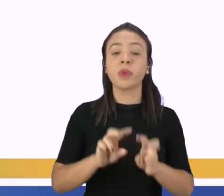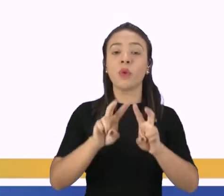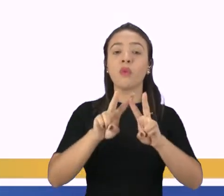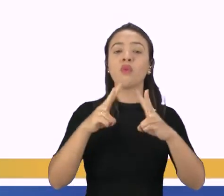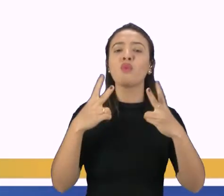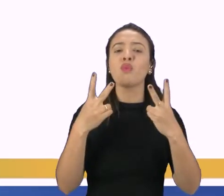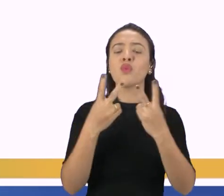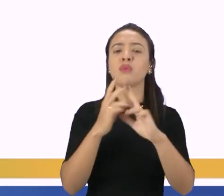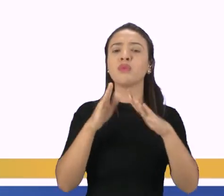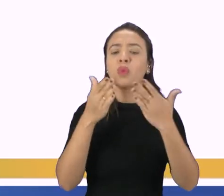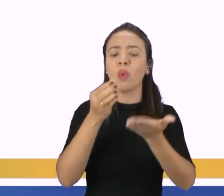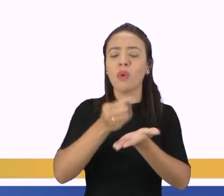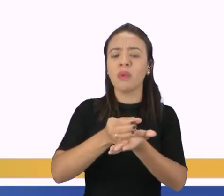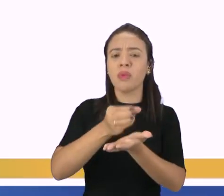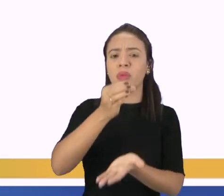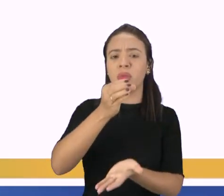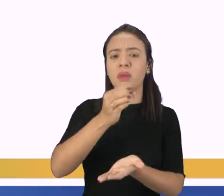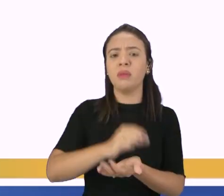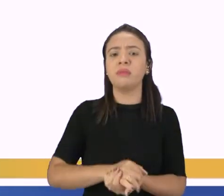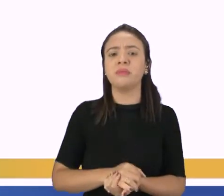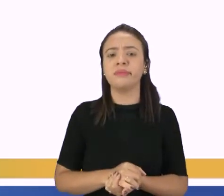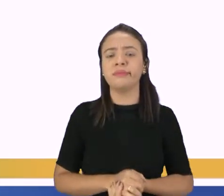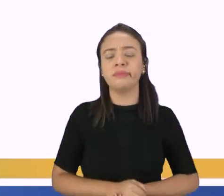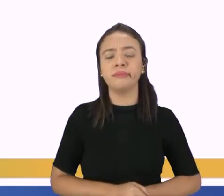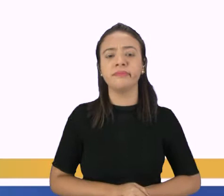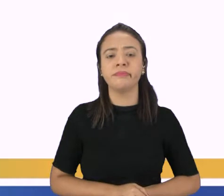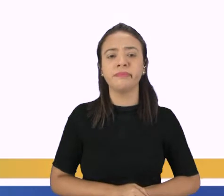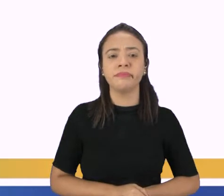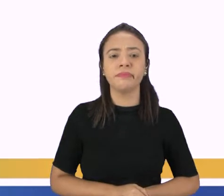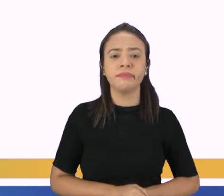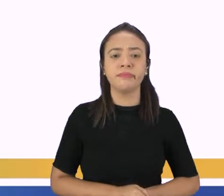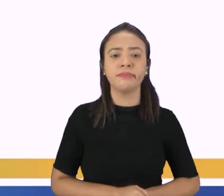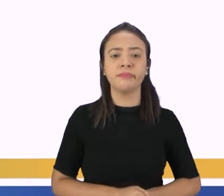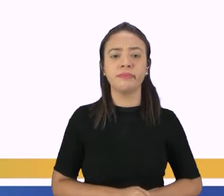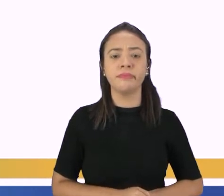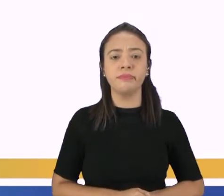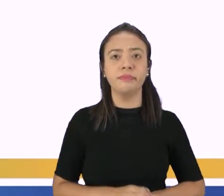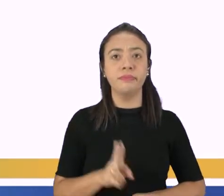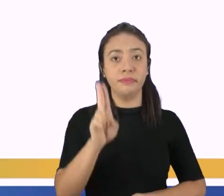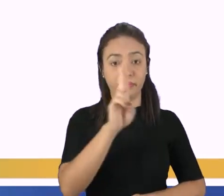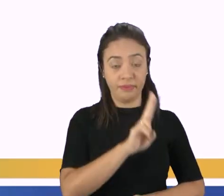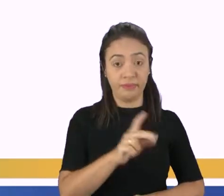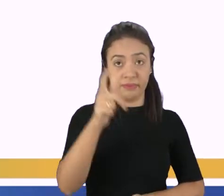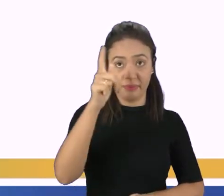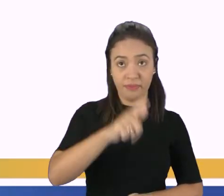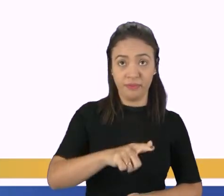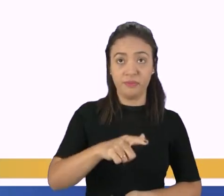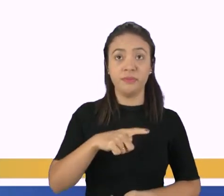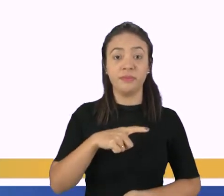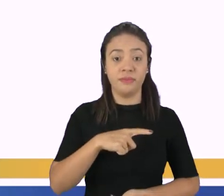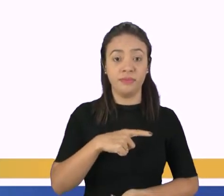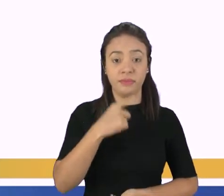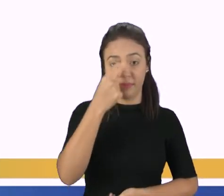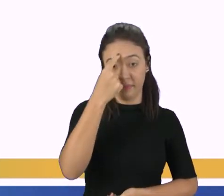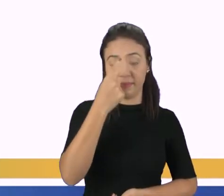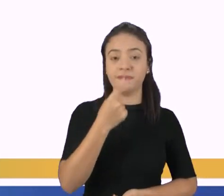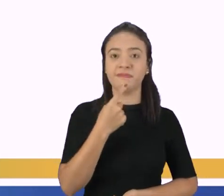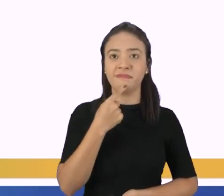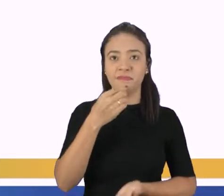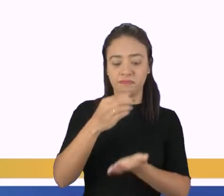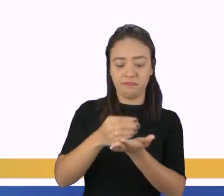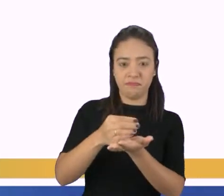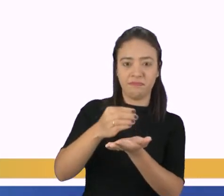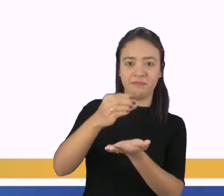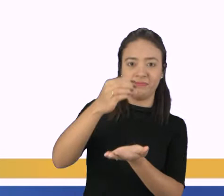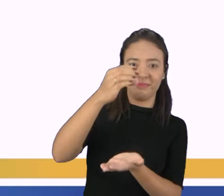volume da lata, certo? Qual é a capacidade dessa lata? Novamente, nós temos aí a nossa lata, no caso, né? E